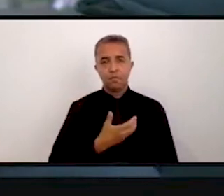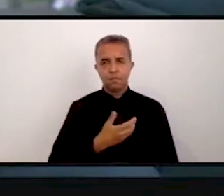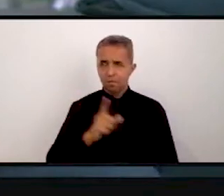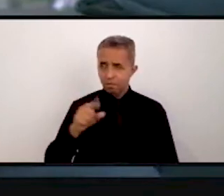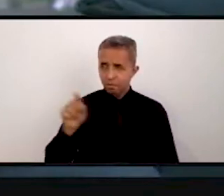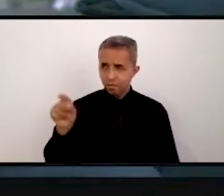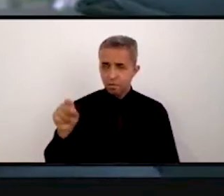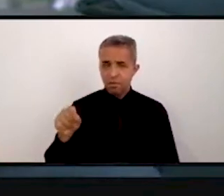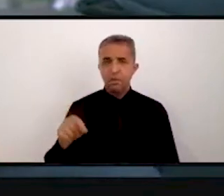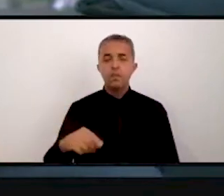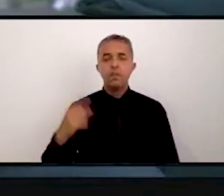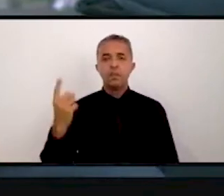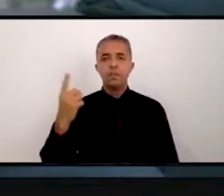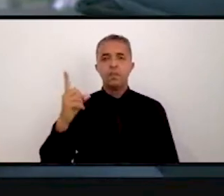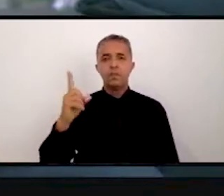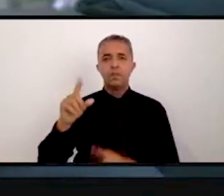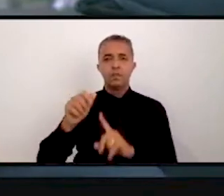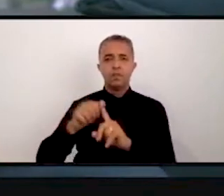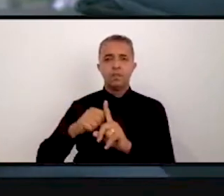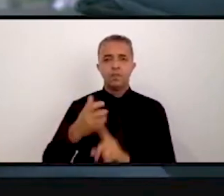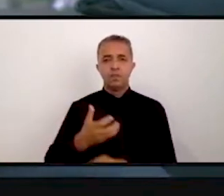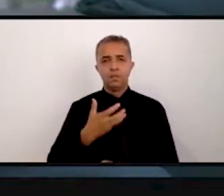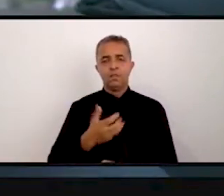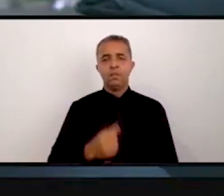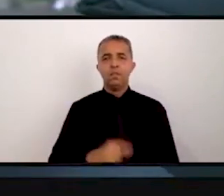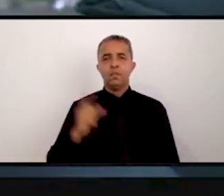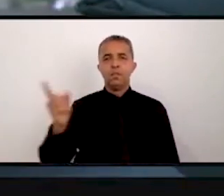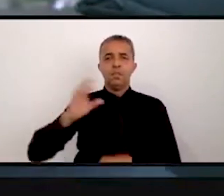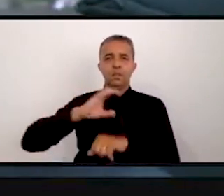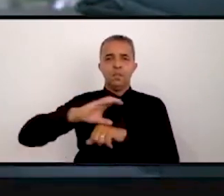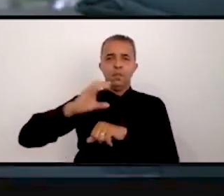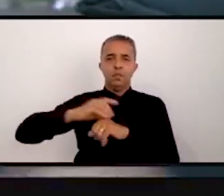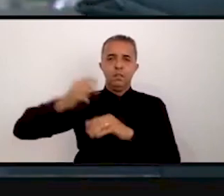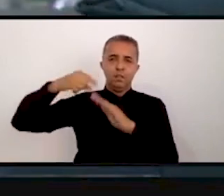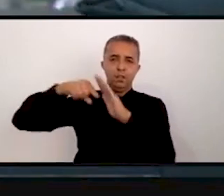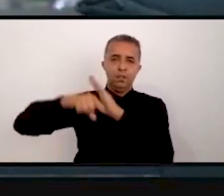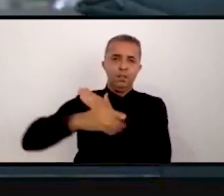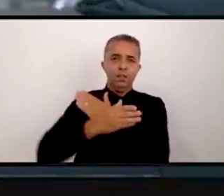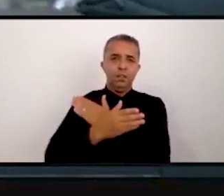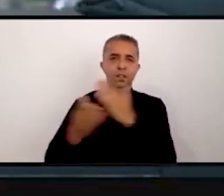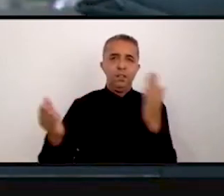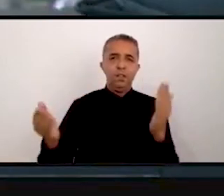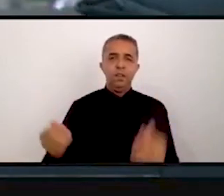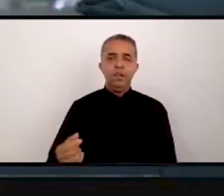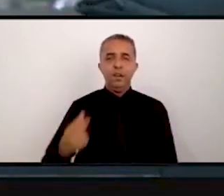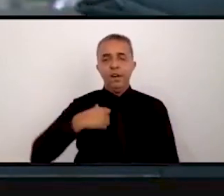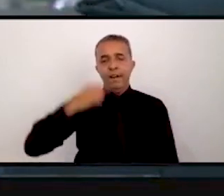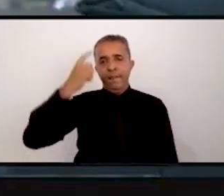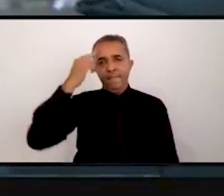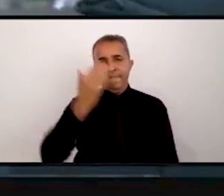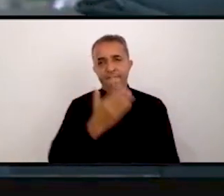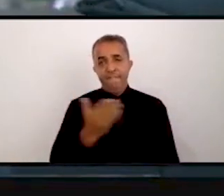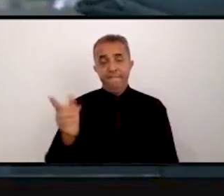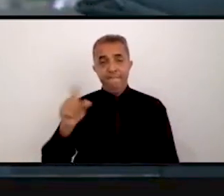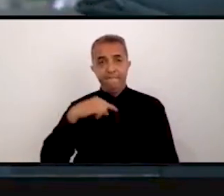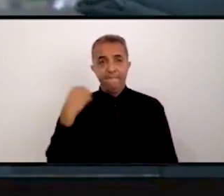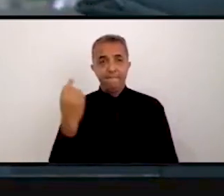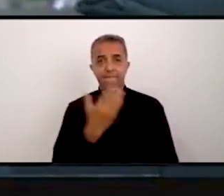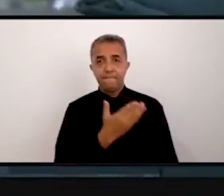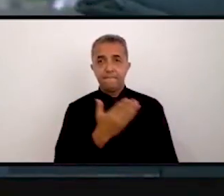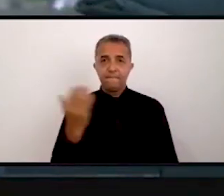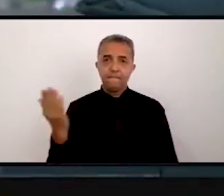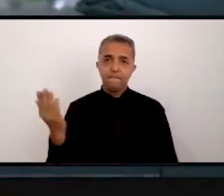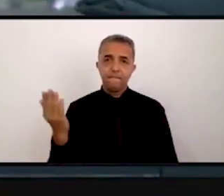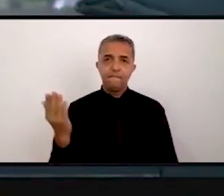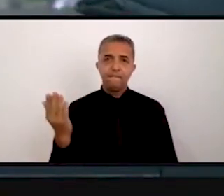Ficou marcado dia 1º, para que faça um curso de imersão. Então, eu acho que nada mais nós que estamos no mandato, eu acredito que a